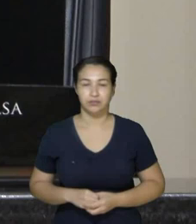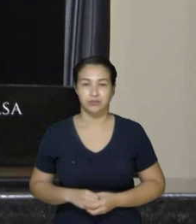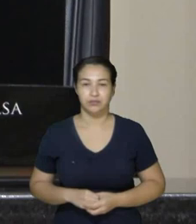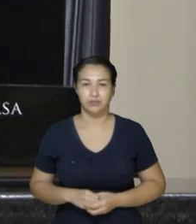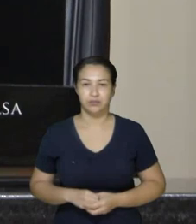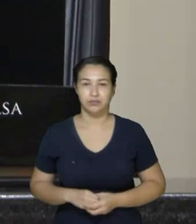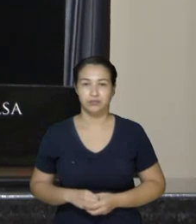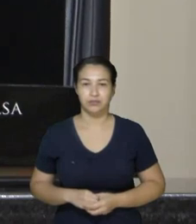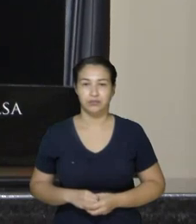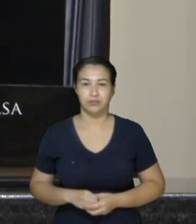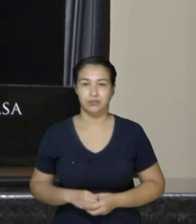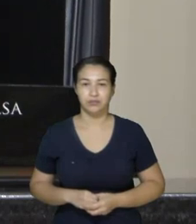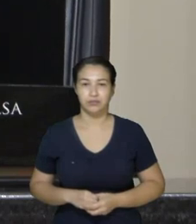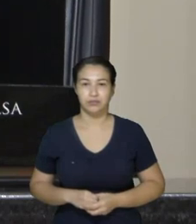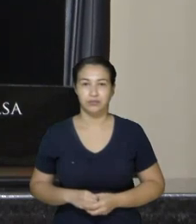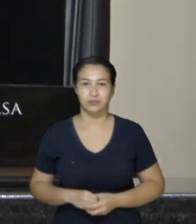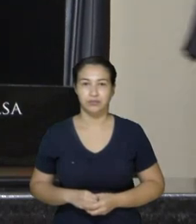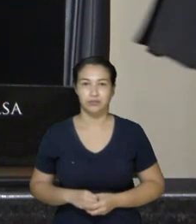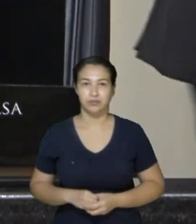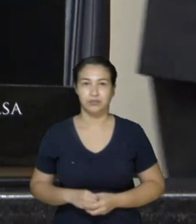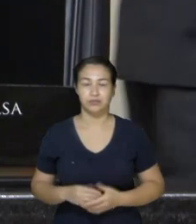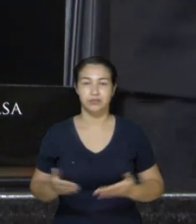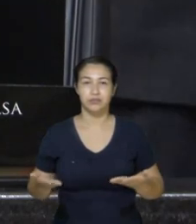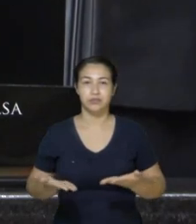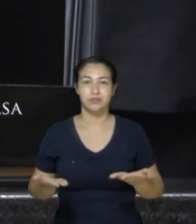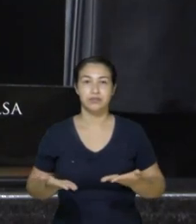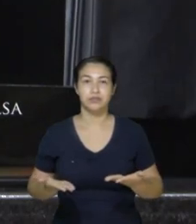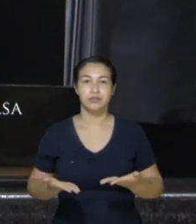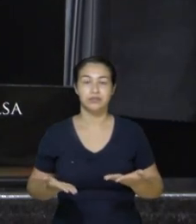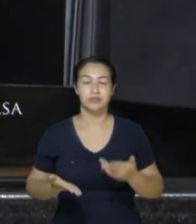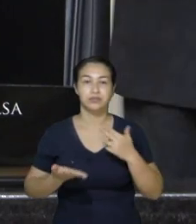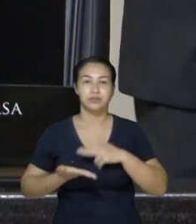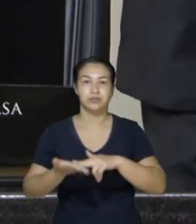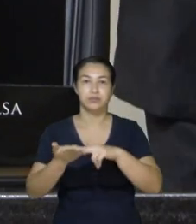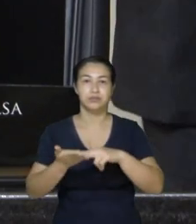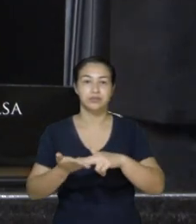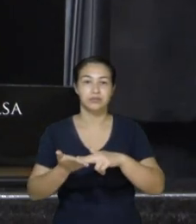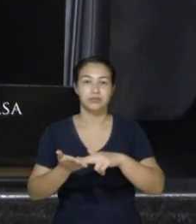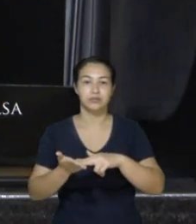Senhores deputados, discussão e votação em turno único da mensagem de veto